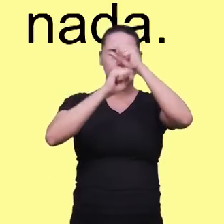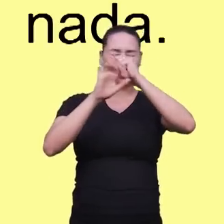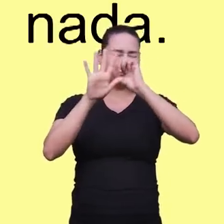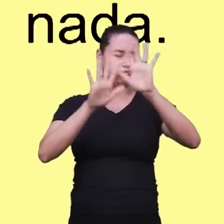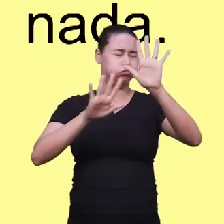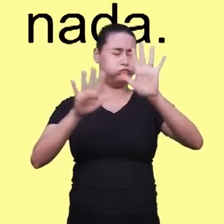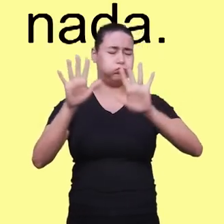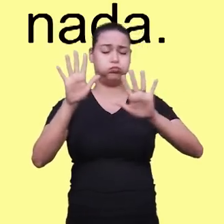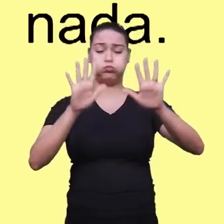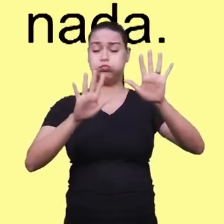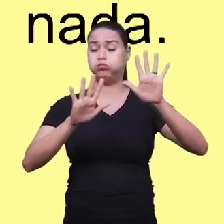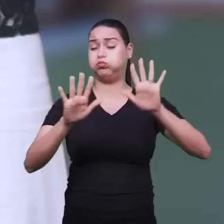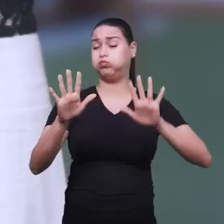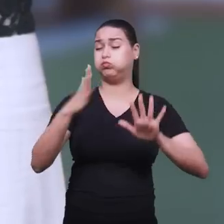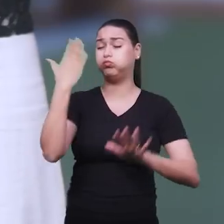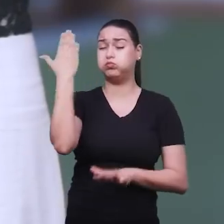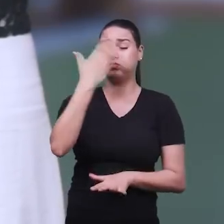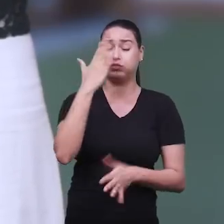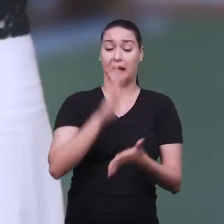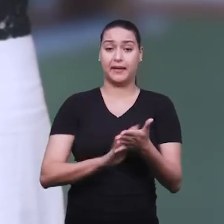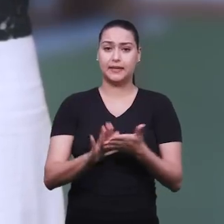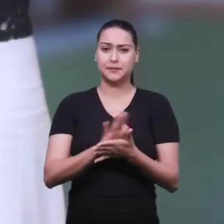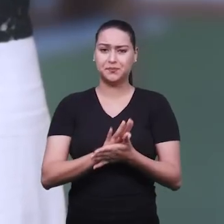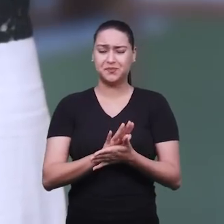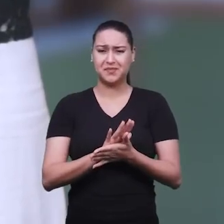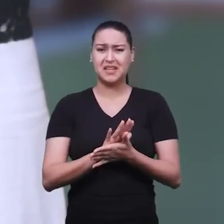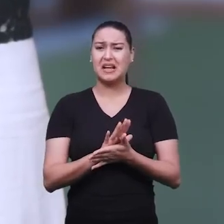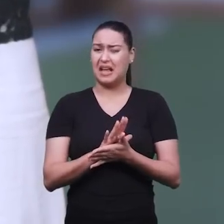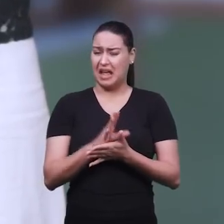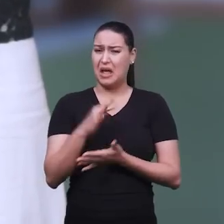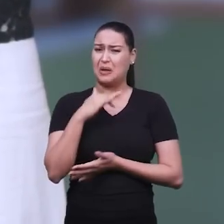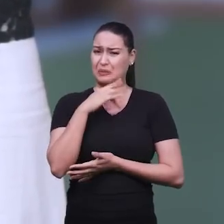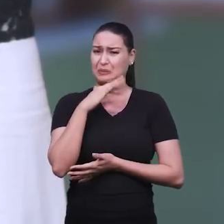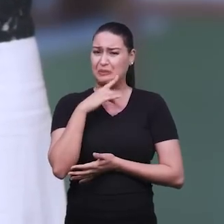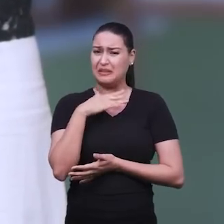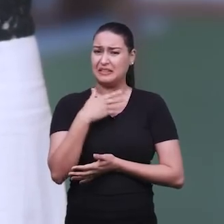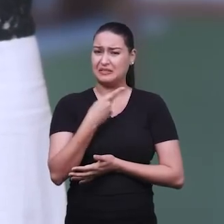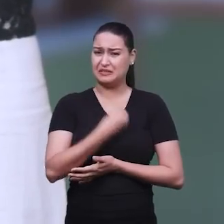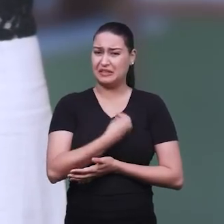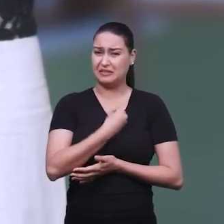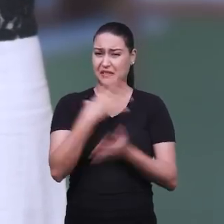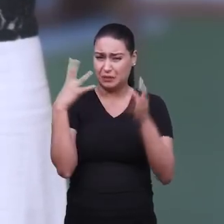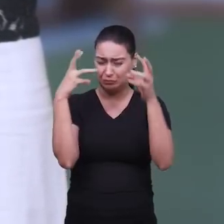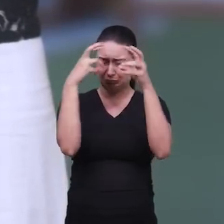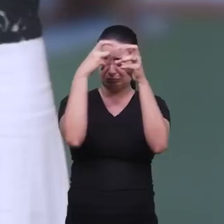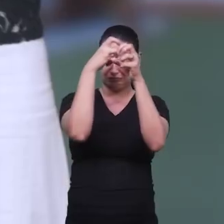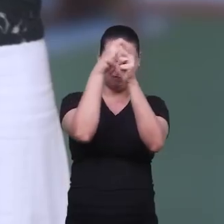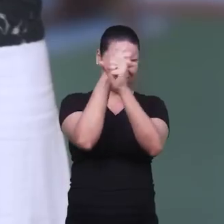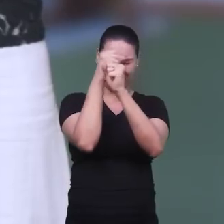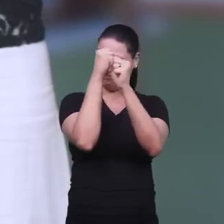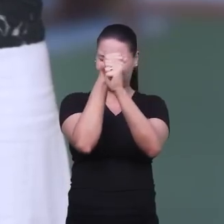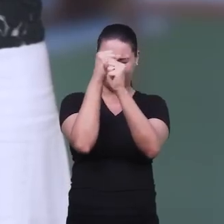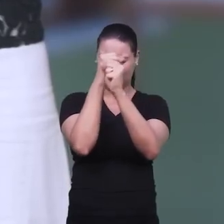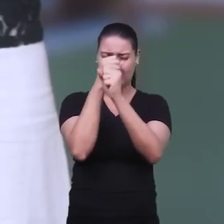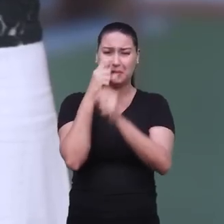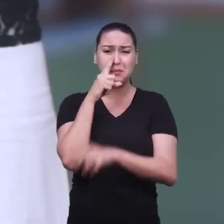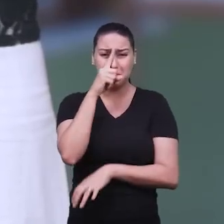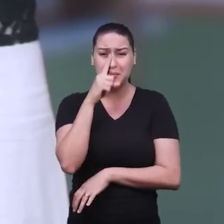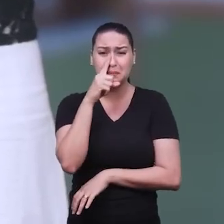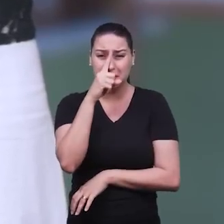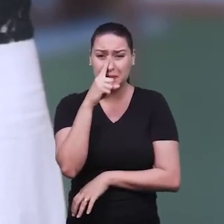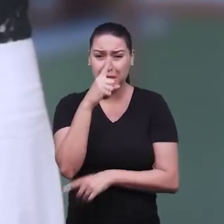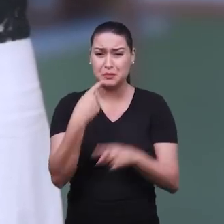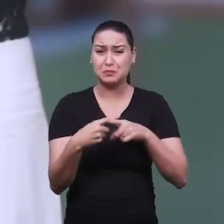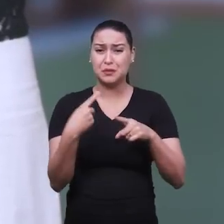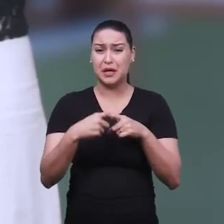via nada. Não é nada bom viver em trevas, não é mesmo? Se andarmos no escuro, corremos